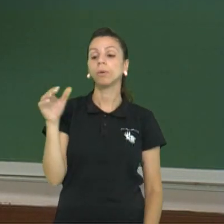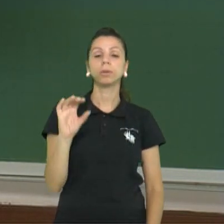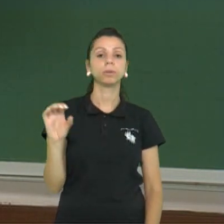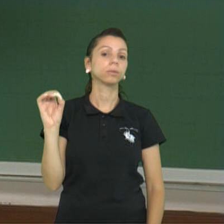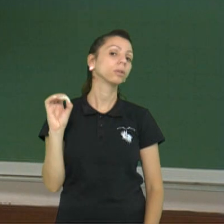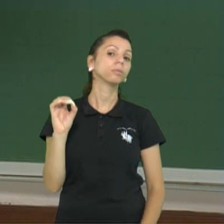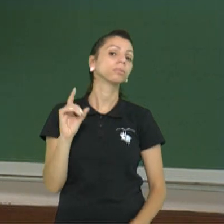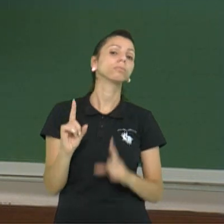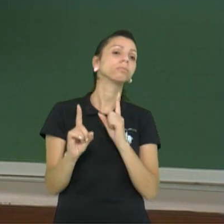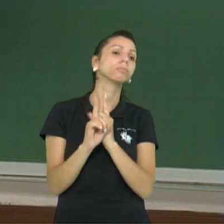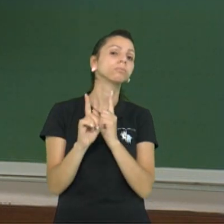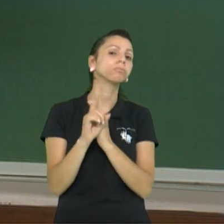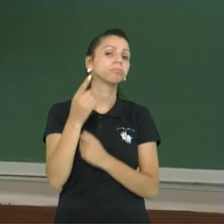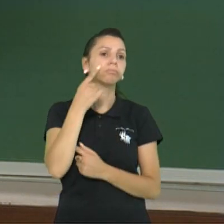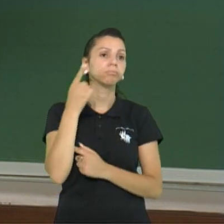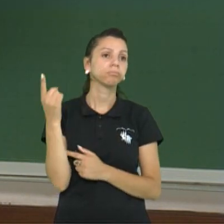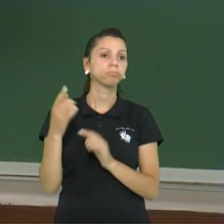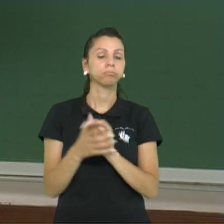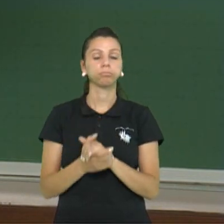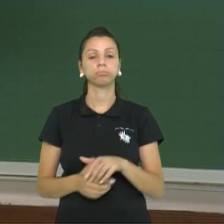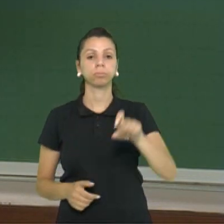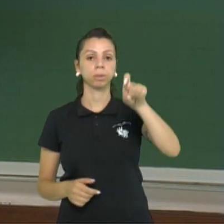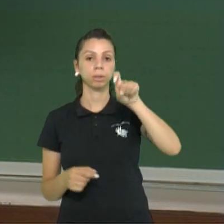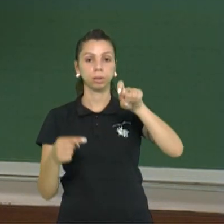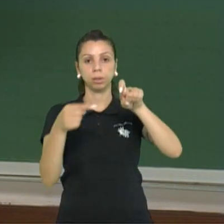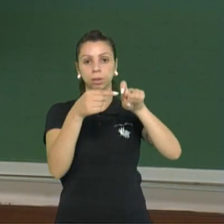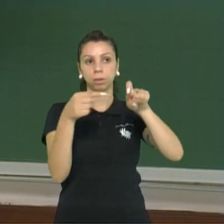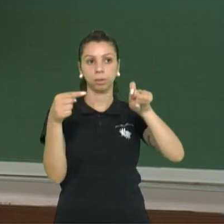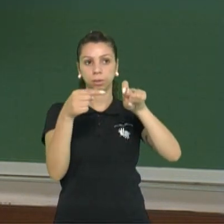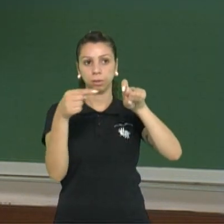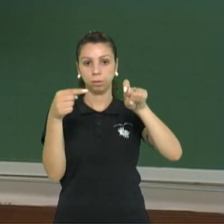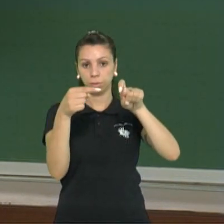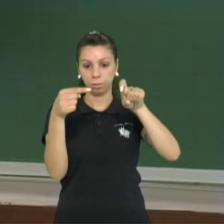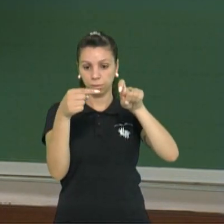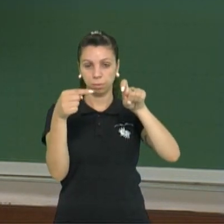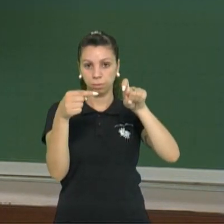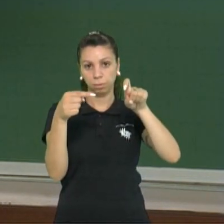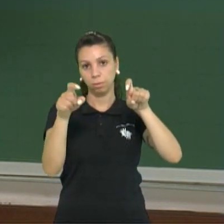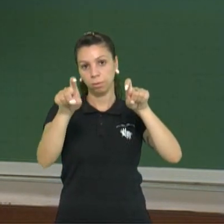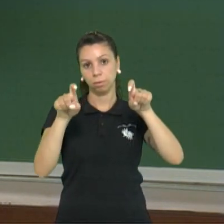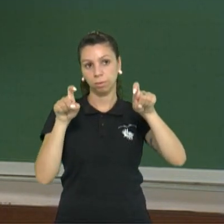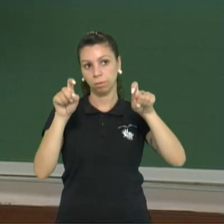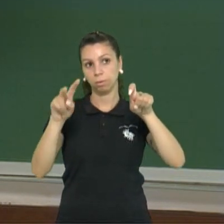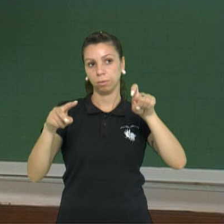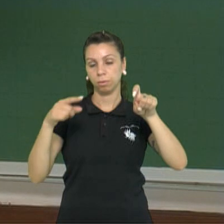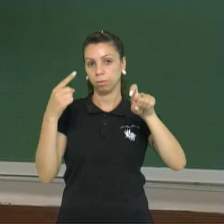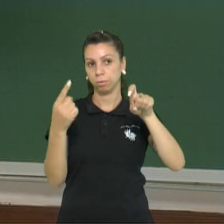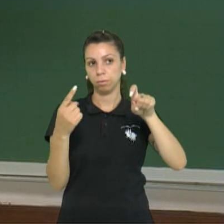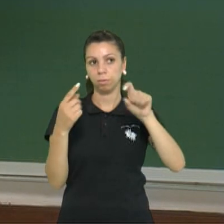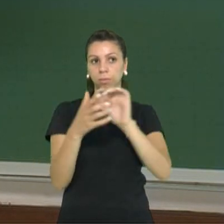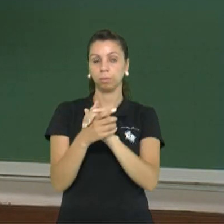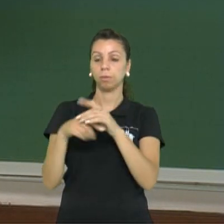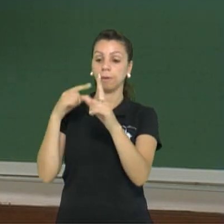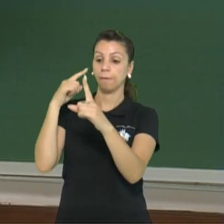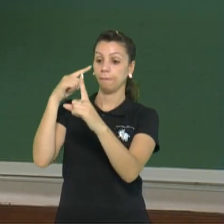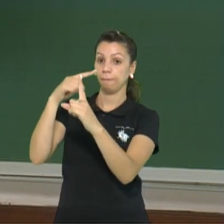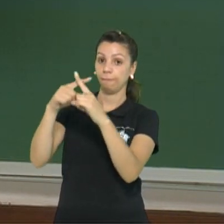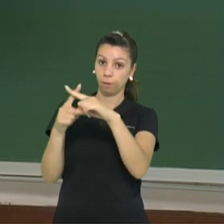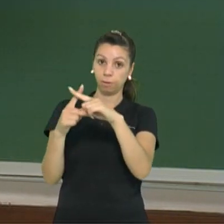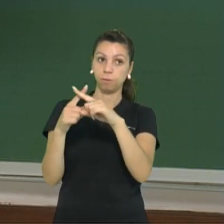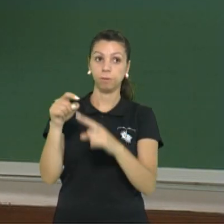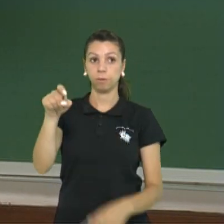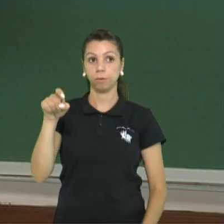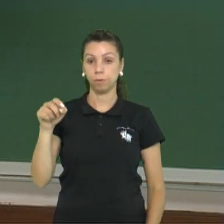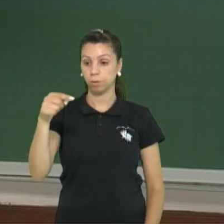você encontra aqui? X multiplicando x menos a tua raiz vezes x menos a